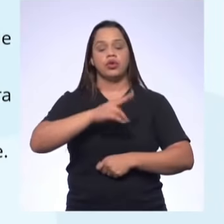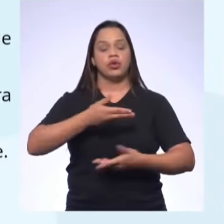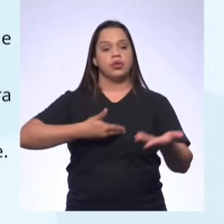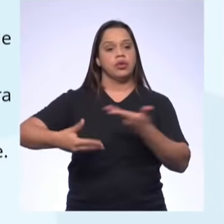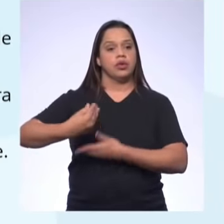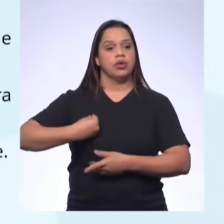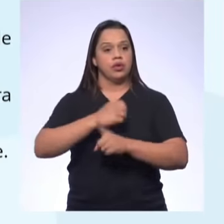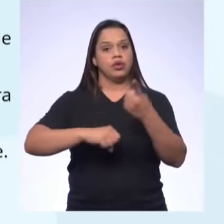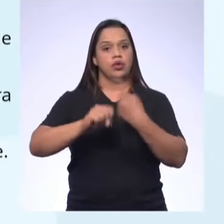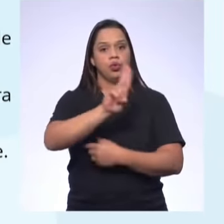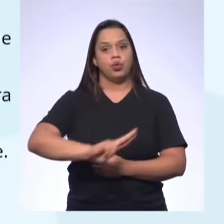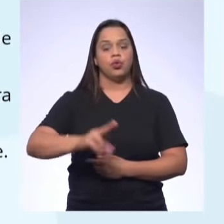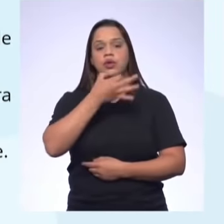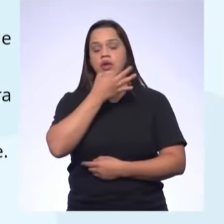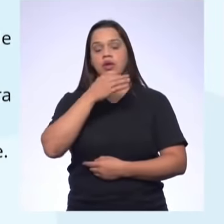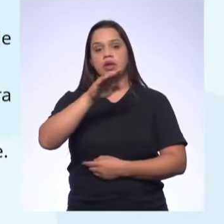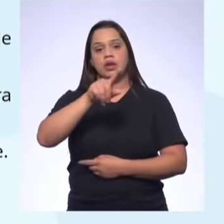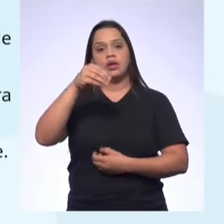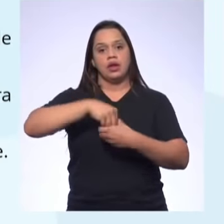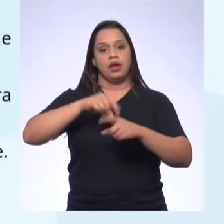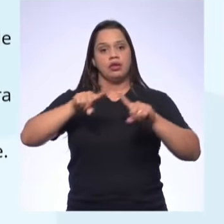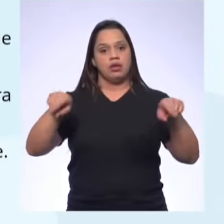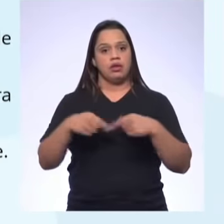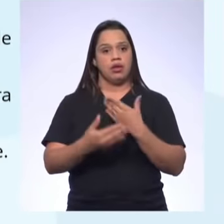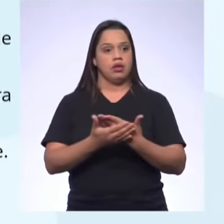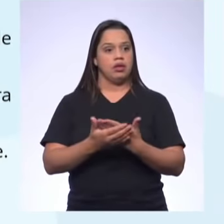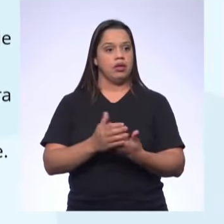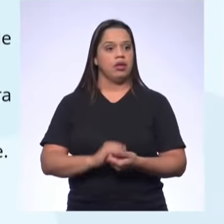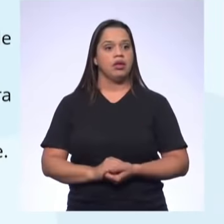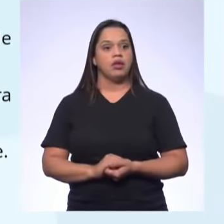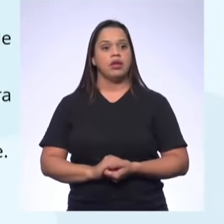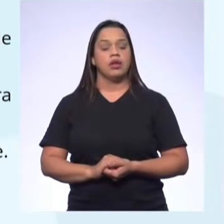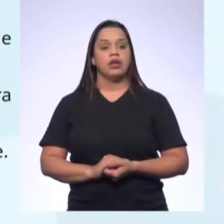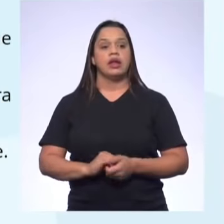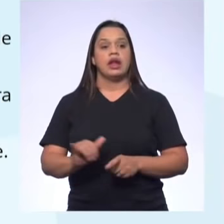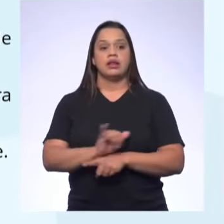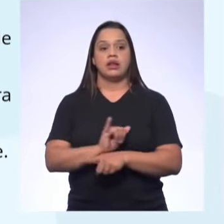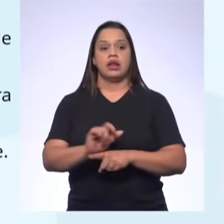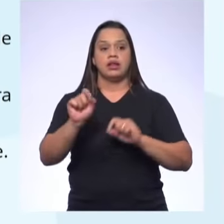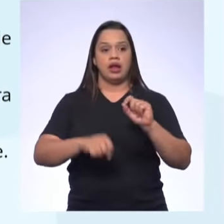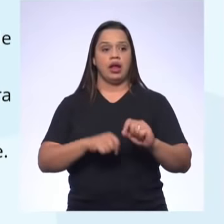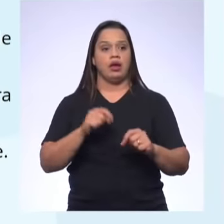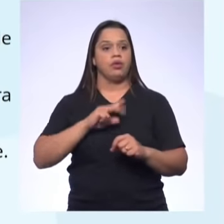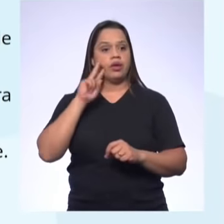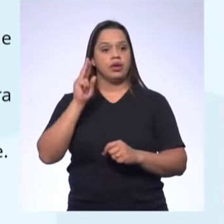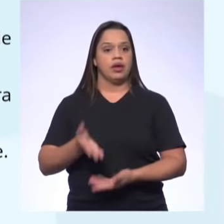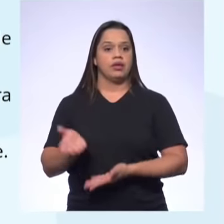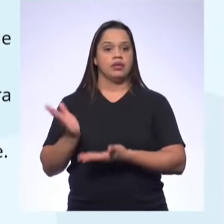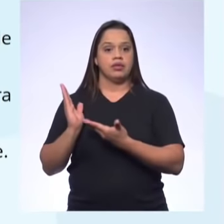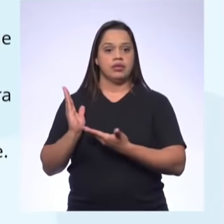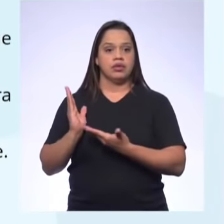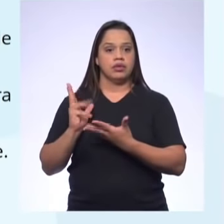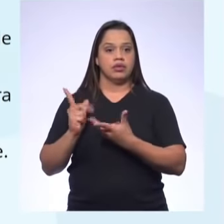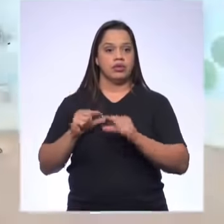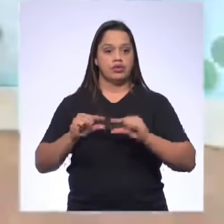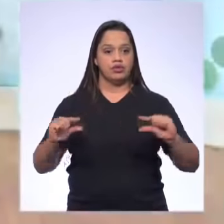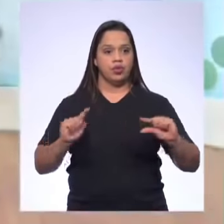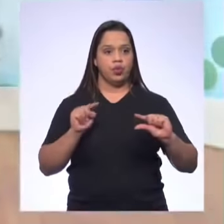o uso da língua inglesa em sala de aula. E as reading strategies são skimming, scanning, cognate and